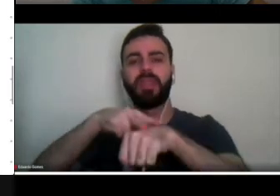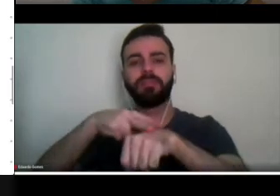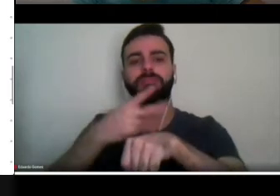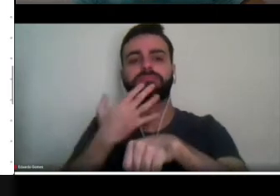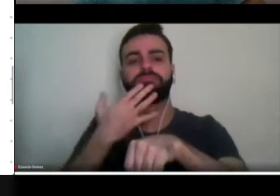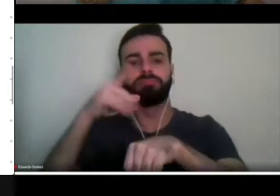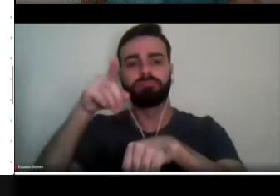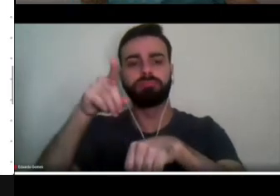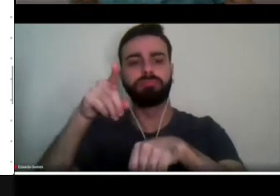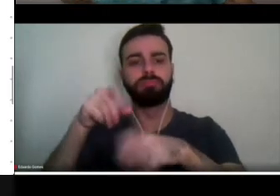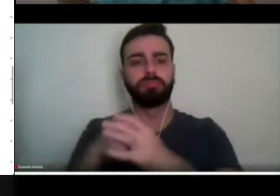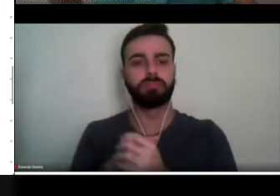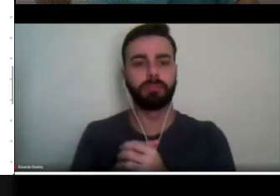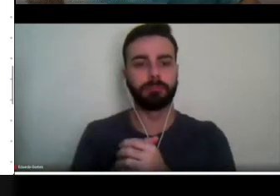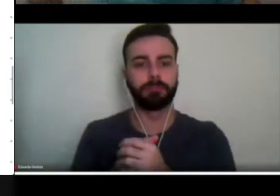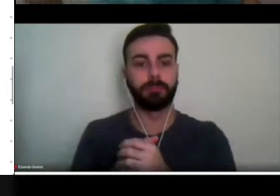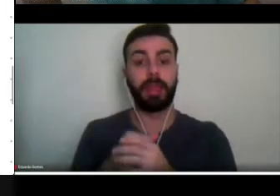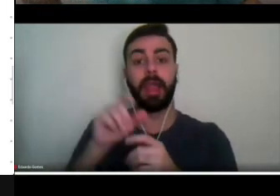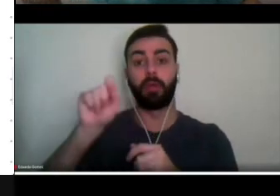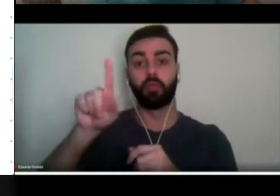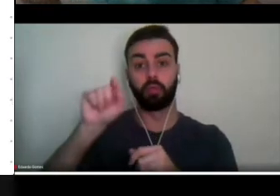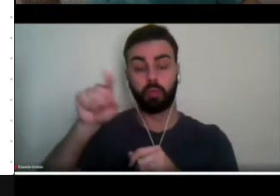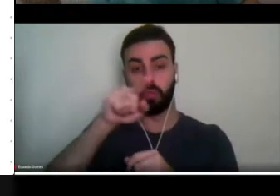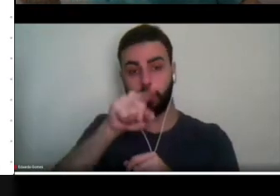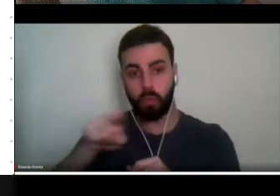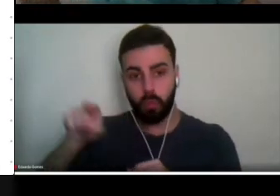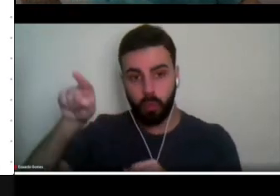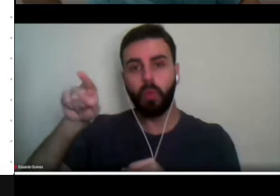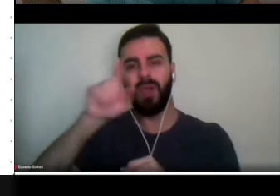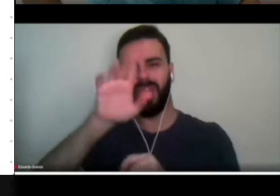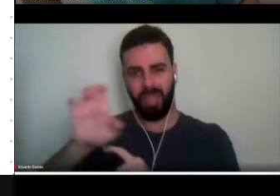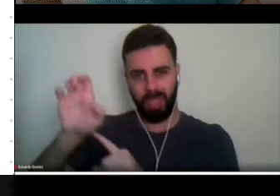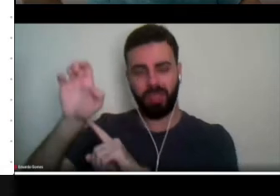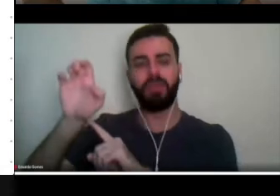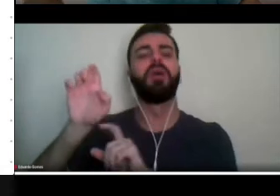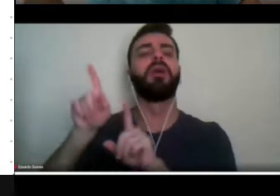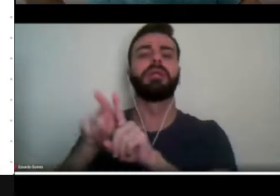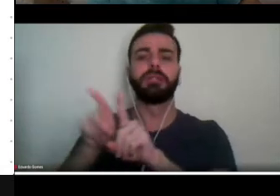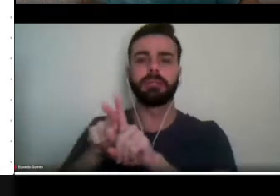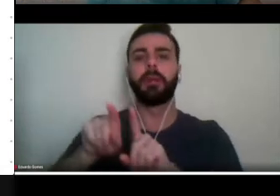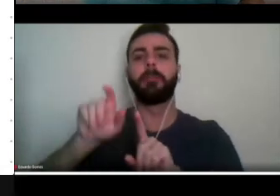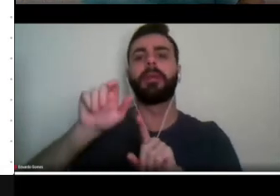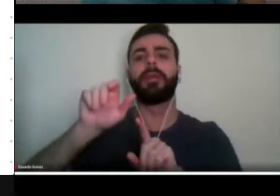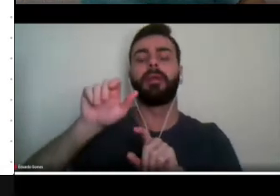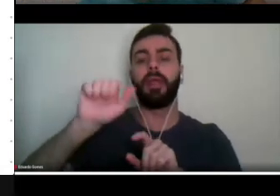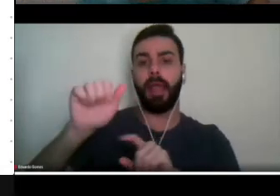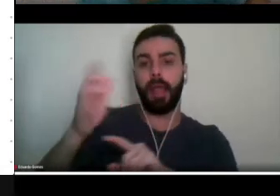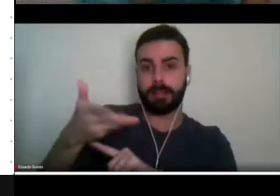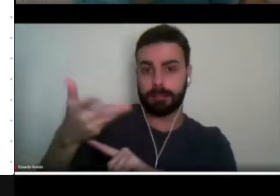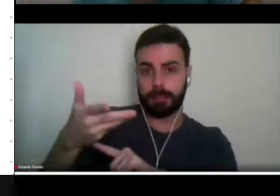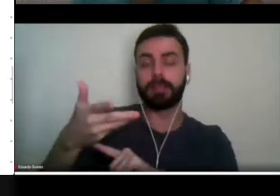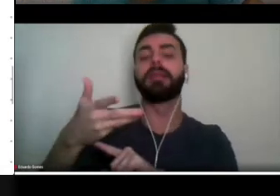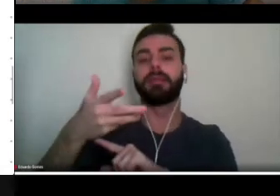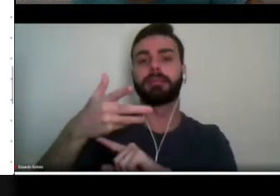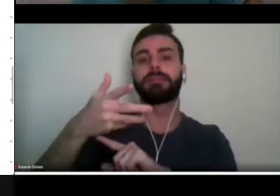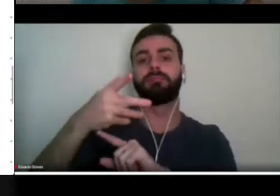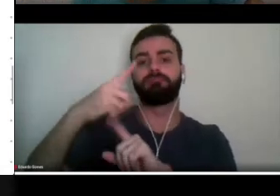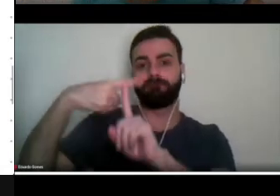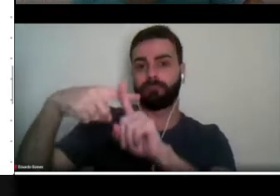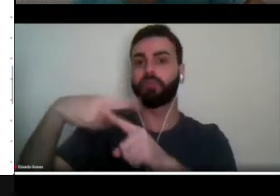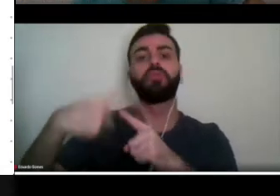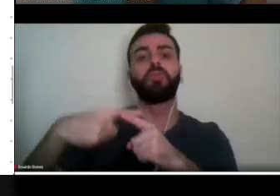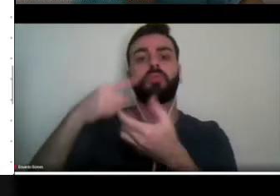maior que zero, porque a concavidade é para cima. Tá claro? Então, quando você junta